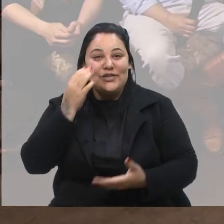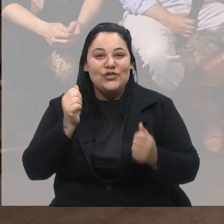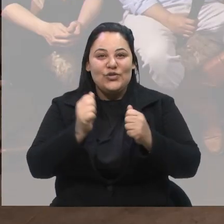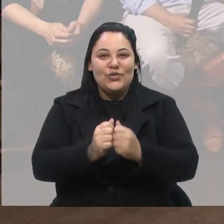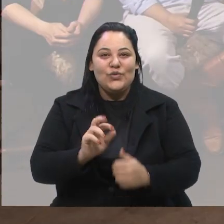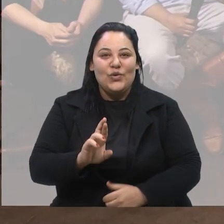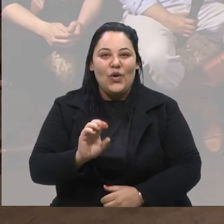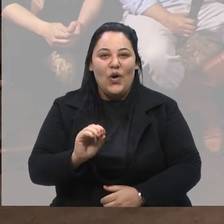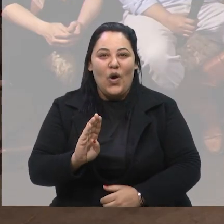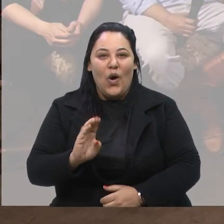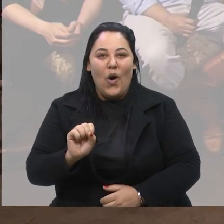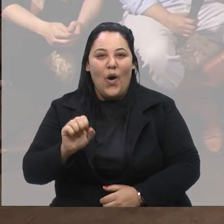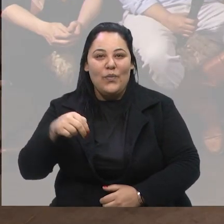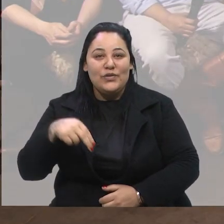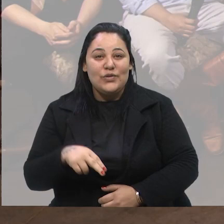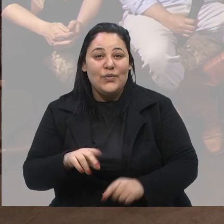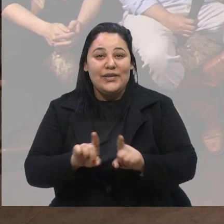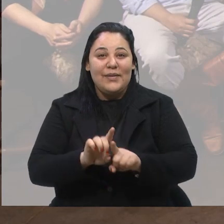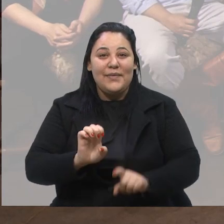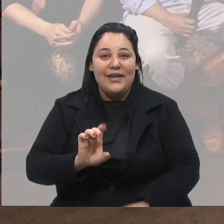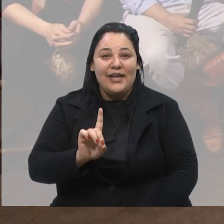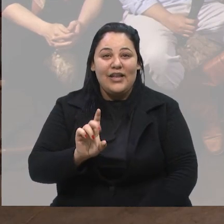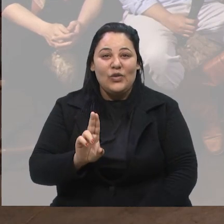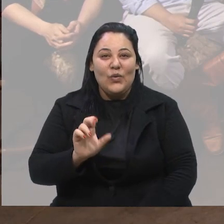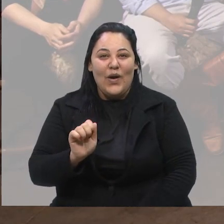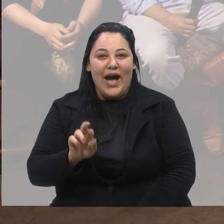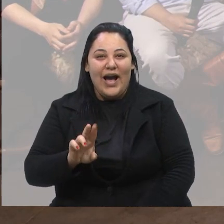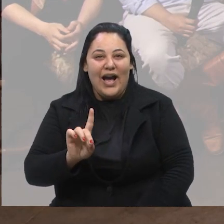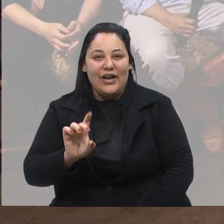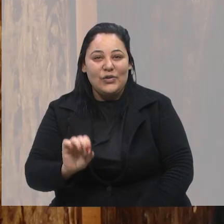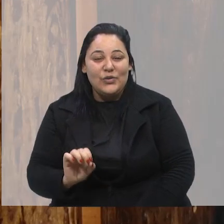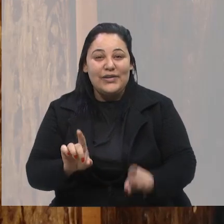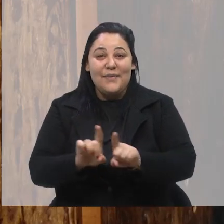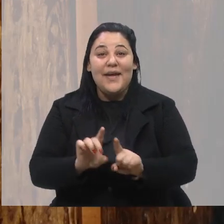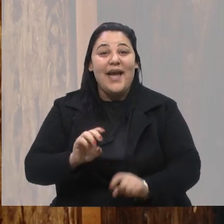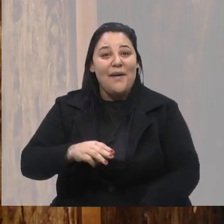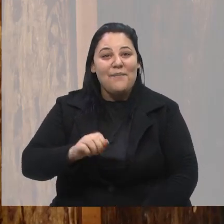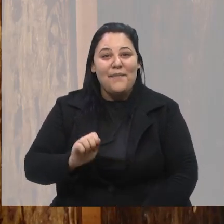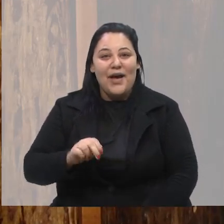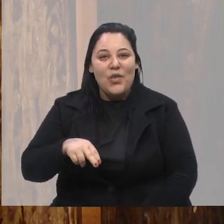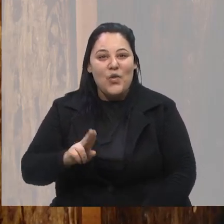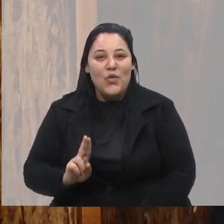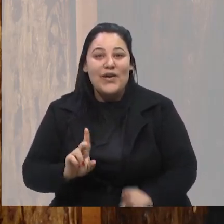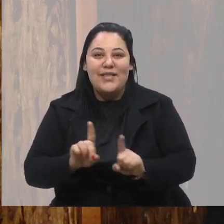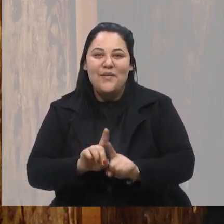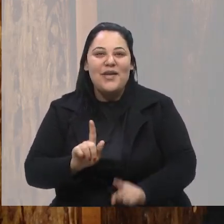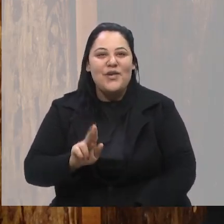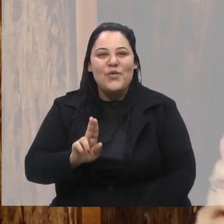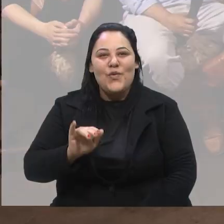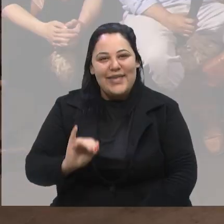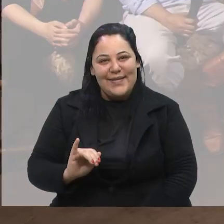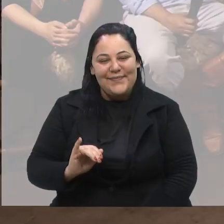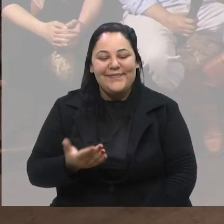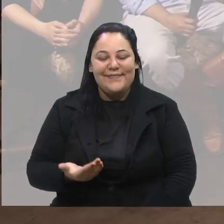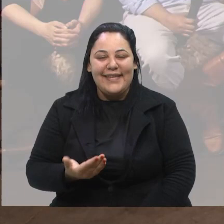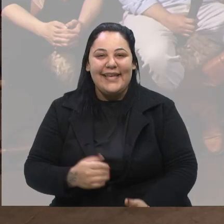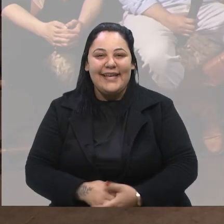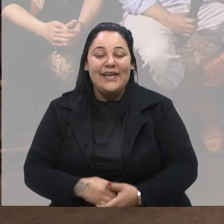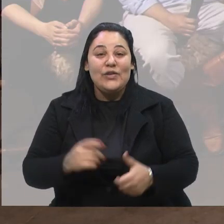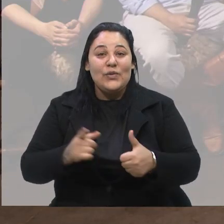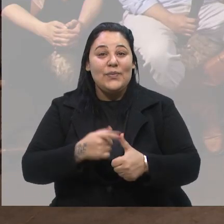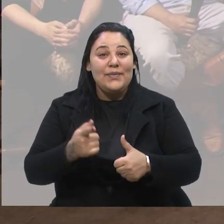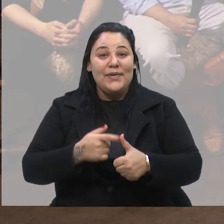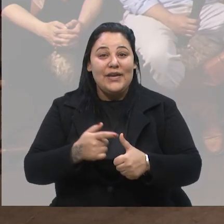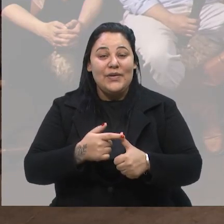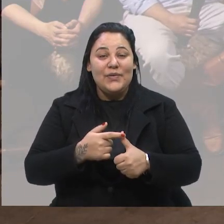Boeira, com o Eduardo Santos, com a Malu Mariani e também com o Guilherme Rovieira. No primeiro bloco a